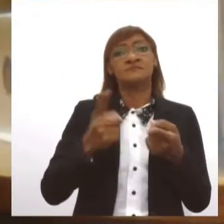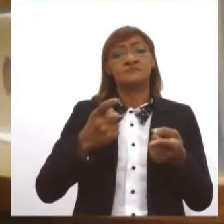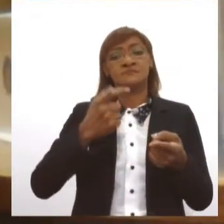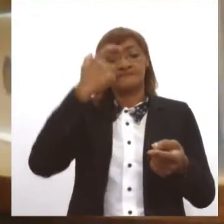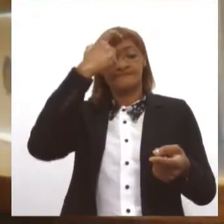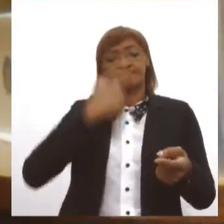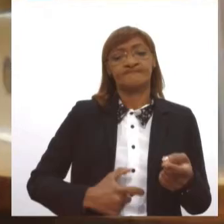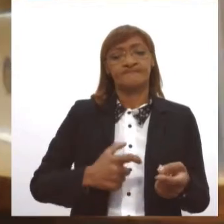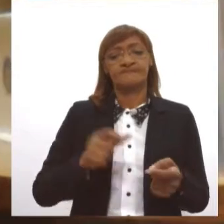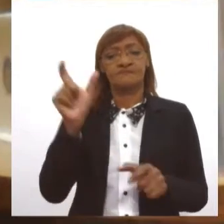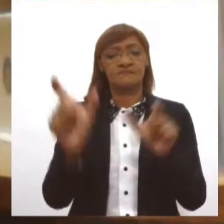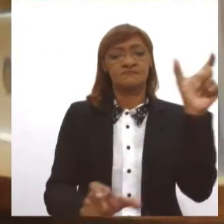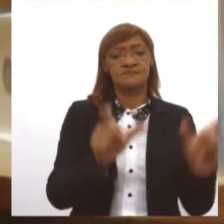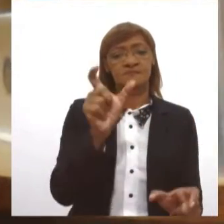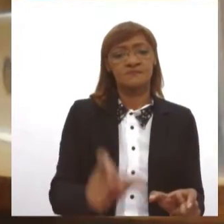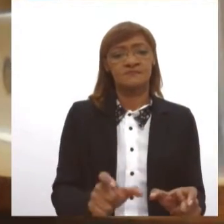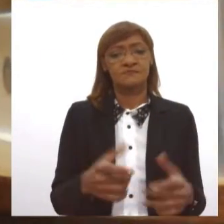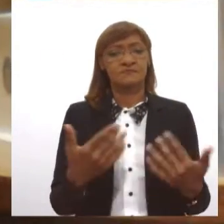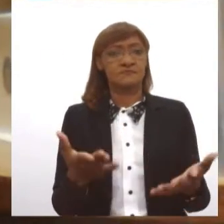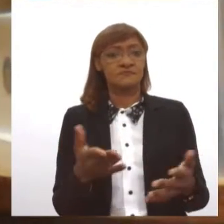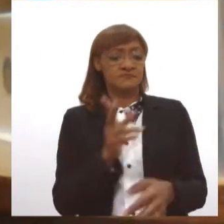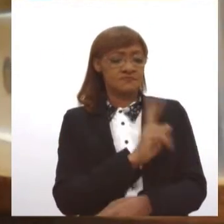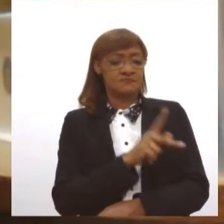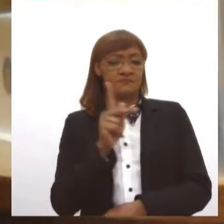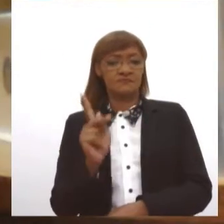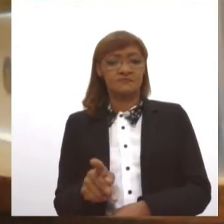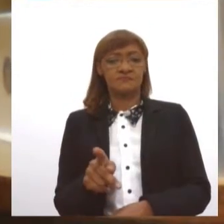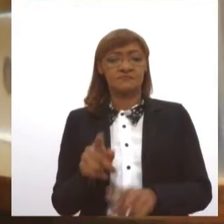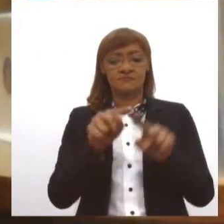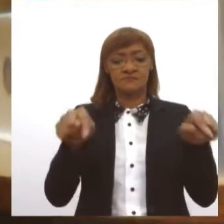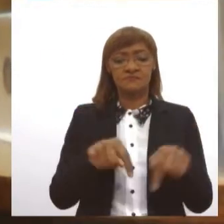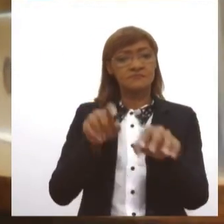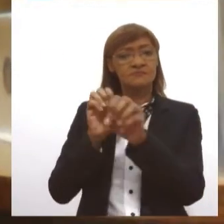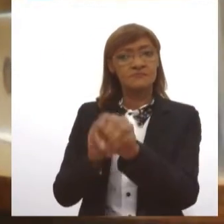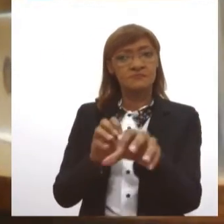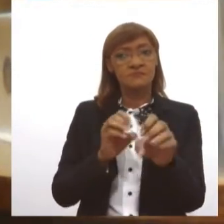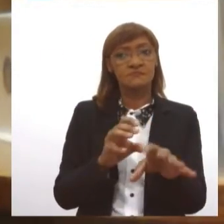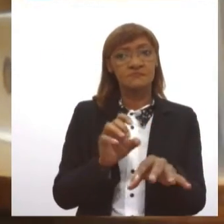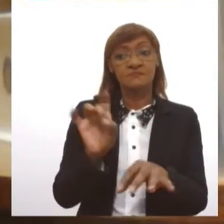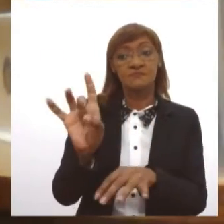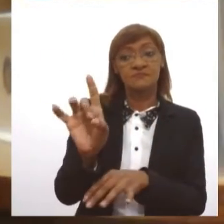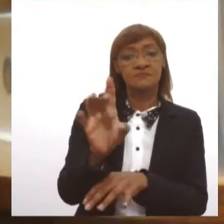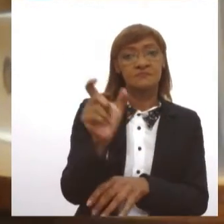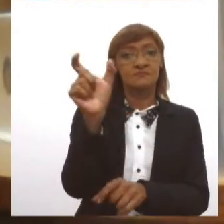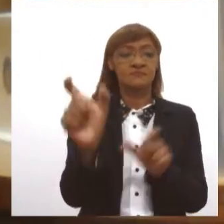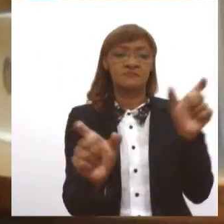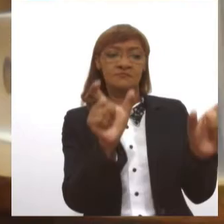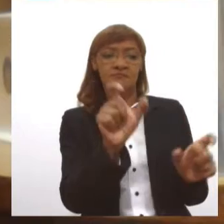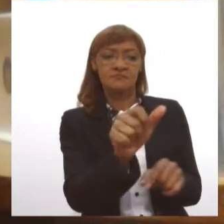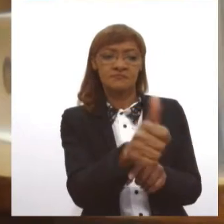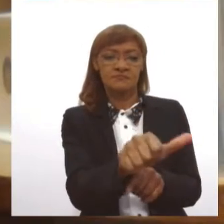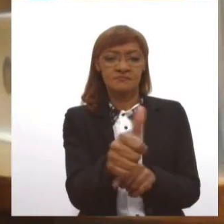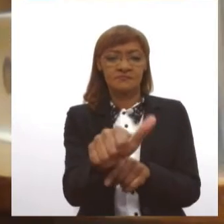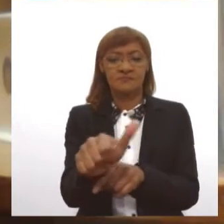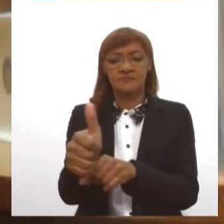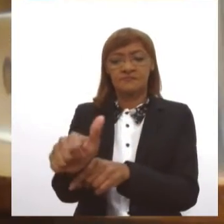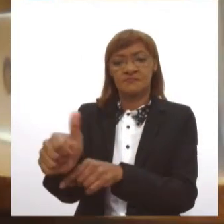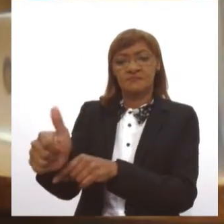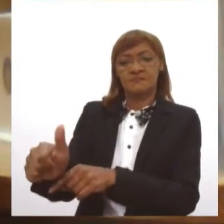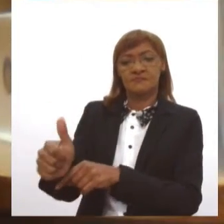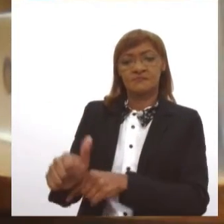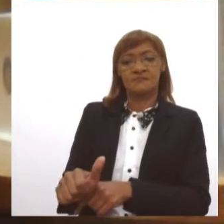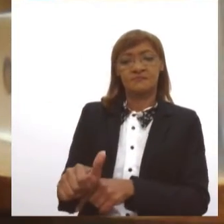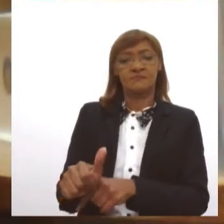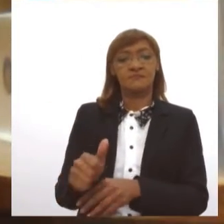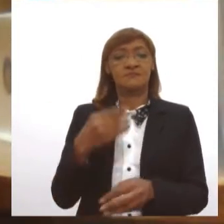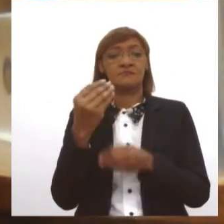as professoras levam para a sala e faz a avaliação individual do aluno. A partir dessa avaliação, digamos, nos